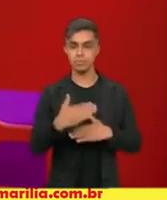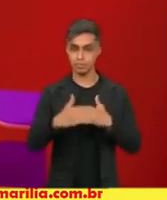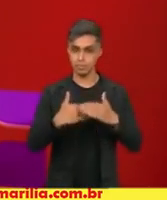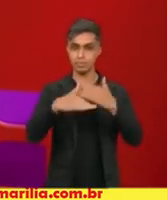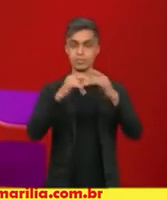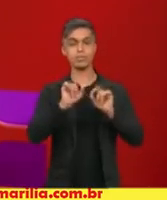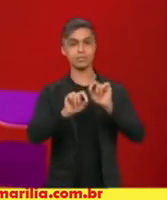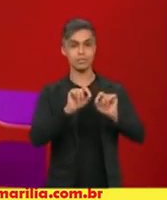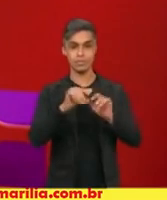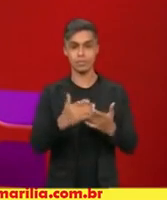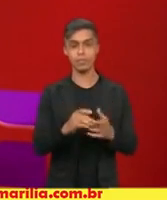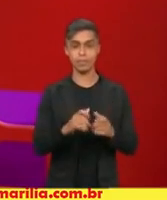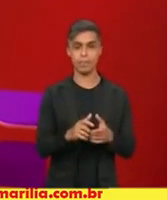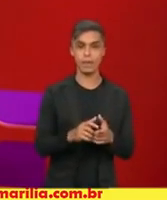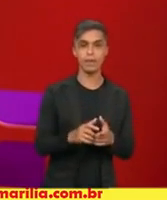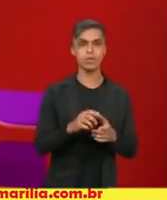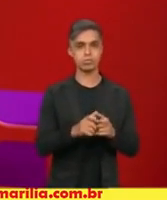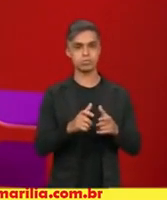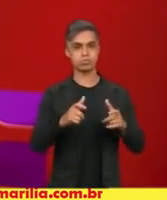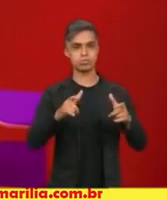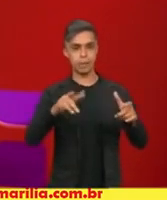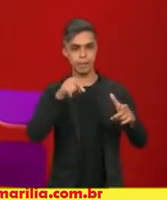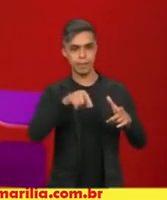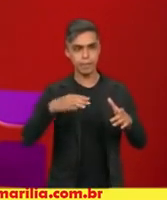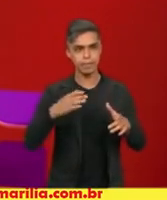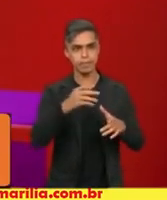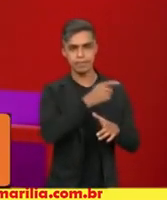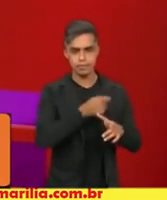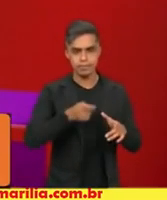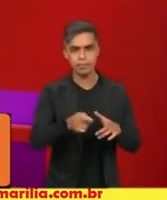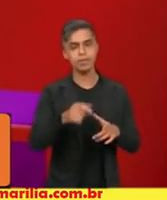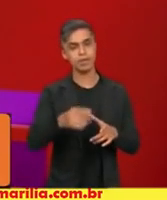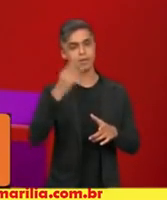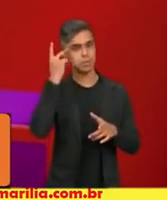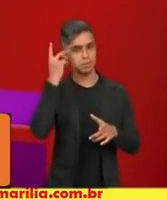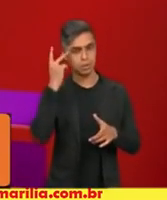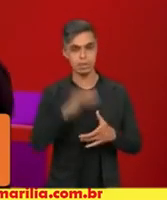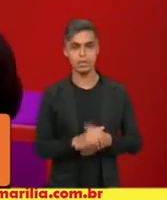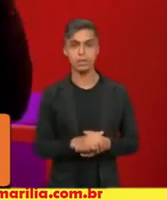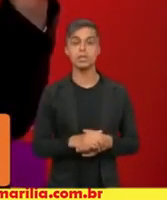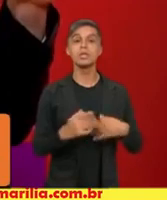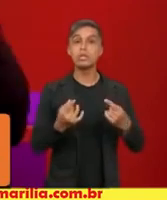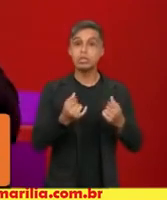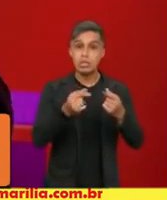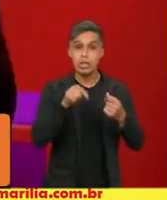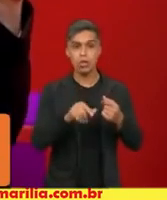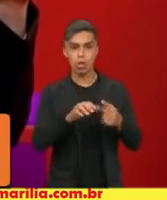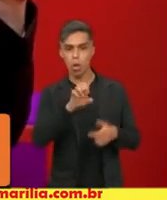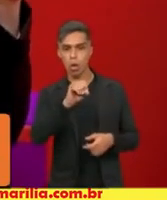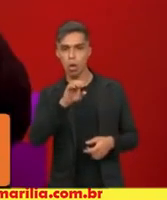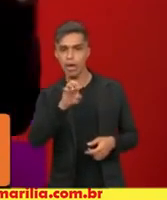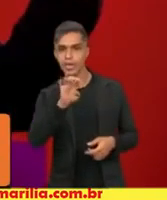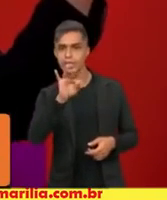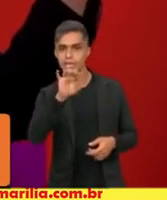progressivamente um deslocamento do eixo produtivo nacional para São Paulo, especialmente para o oeste paulista, como você bem disse, não é o oeste geográfico do atual estado de